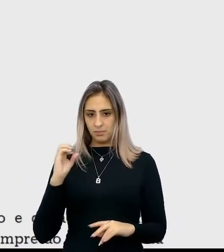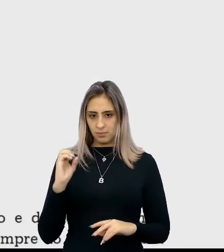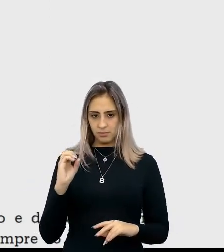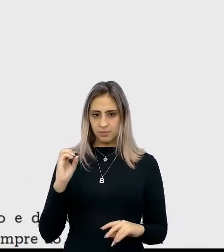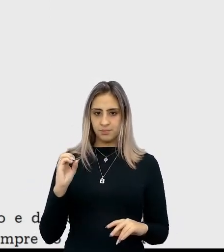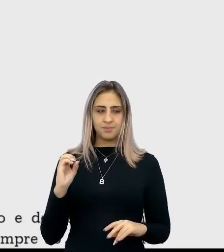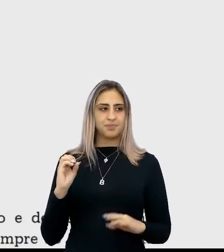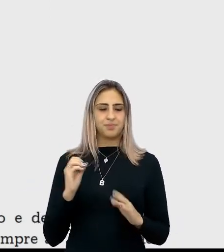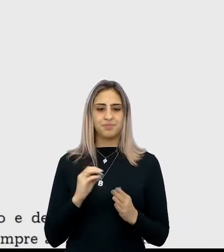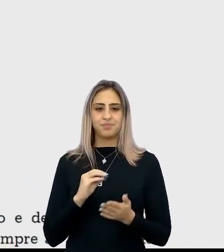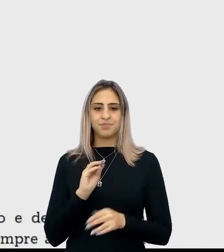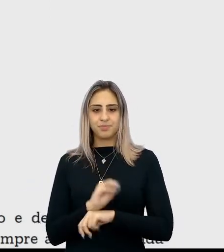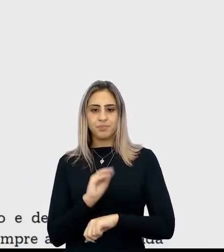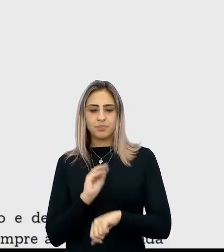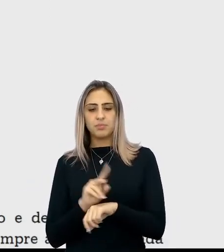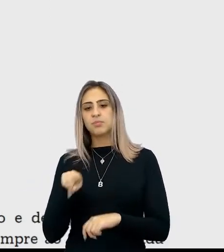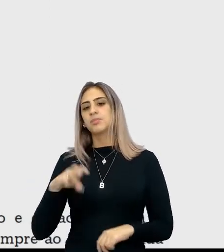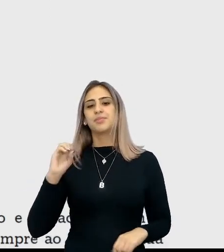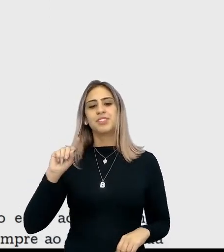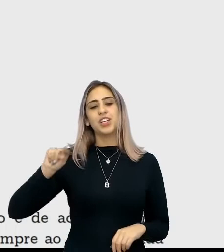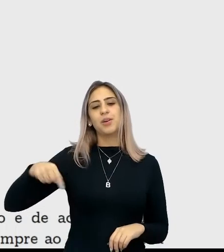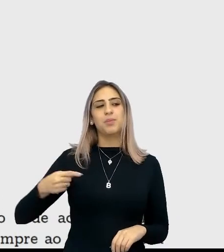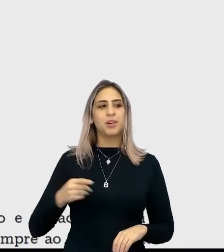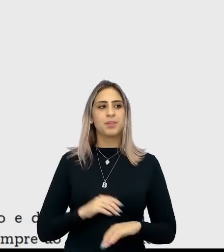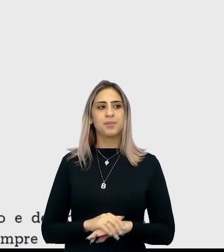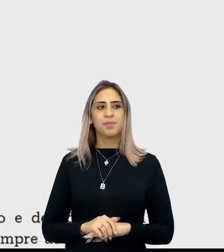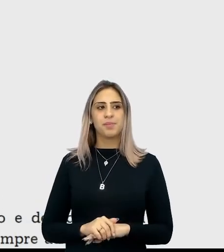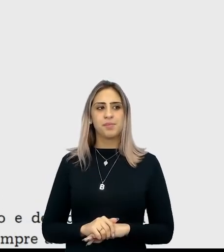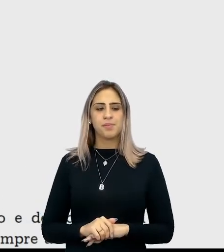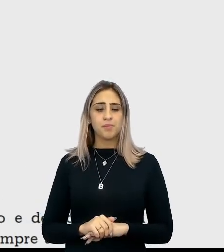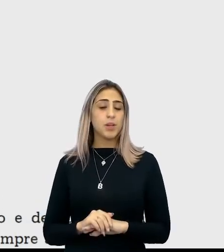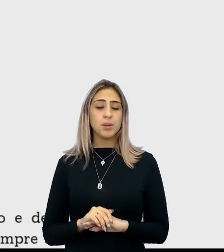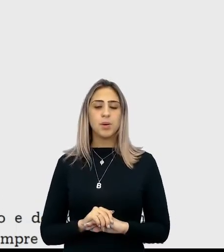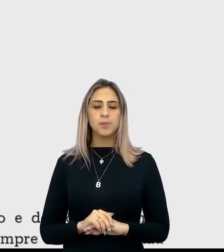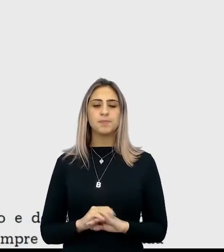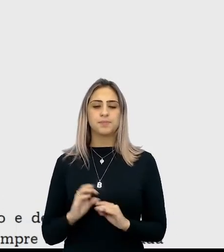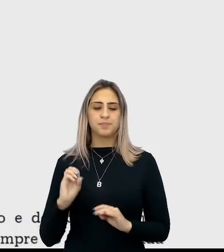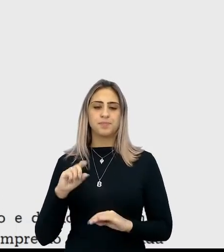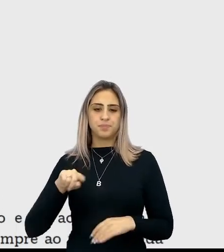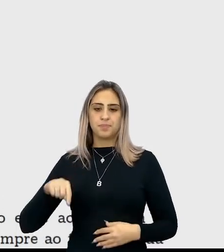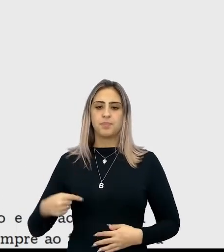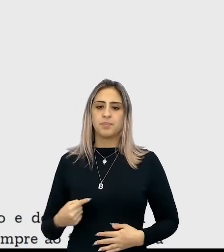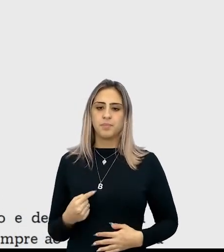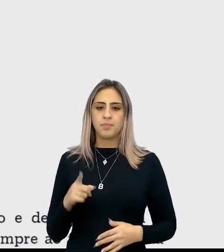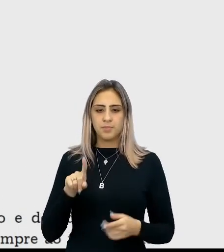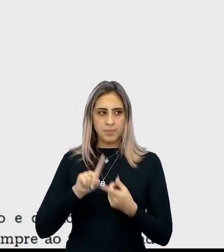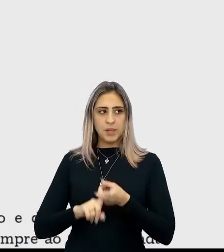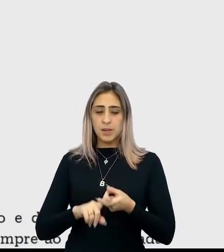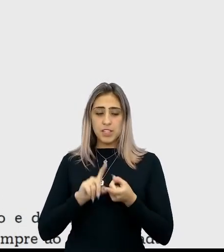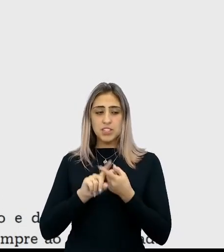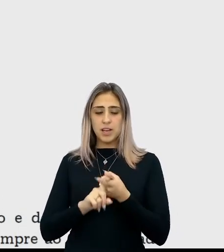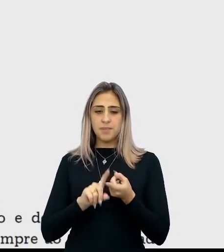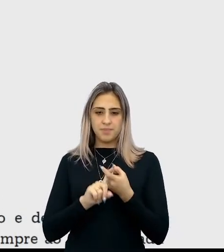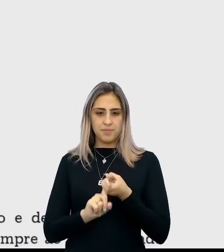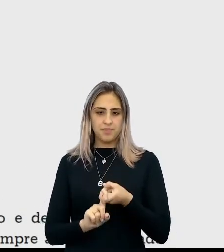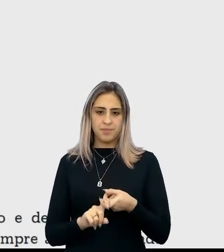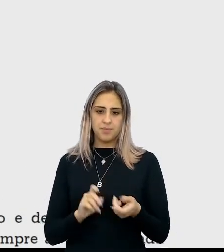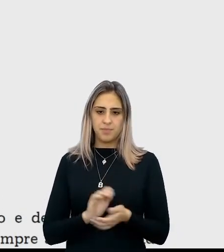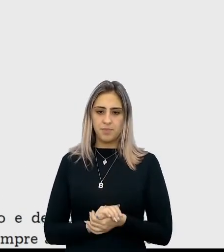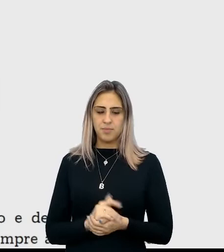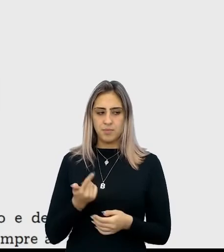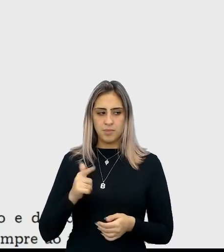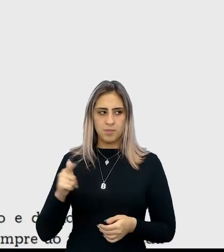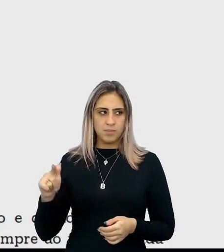a amortização é zero, o pagamento é zero e o saldo devedor aí são os 300